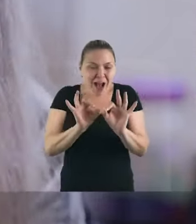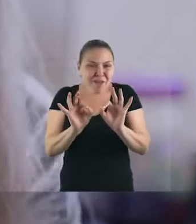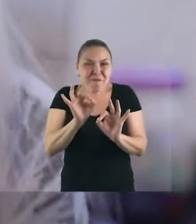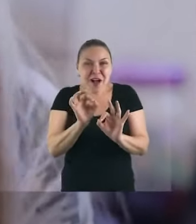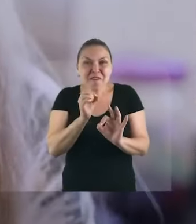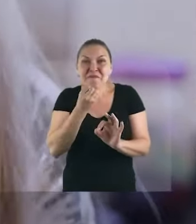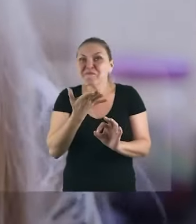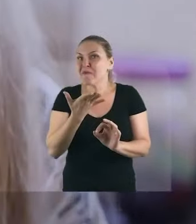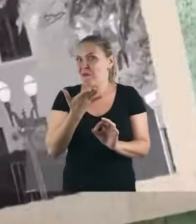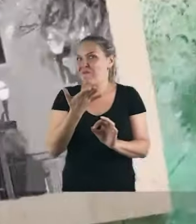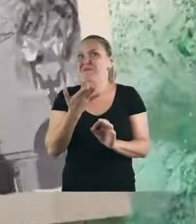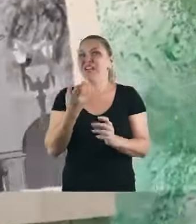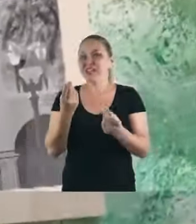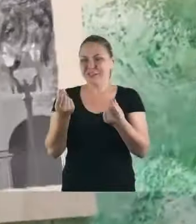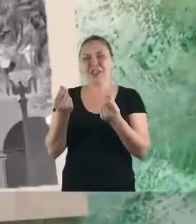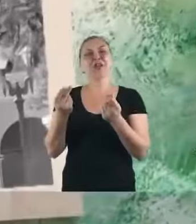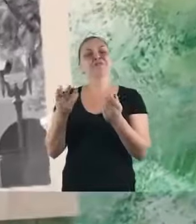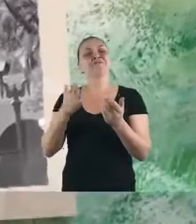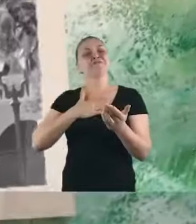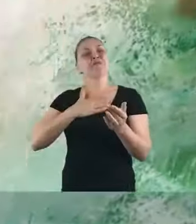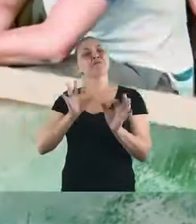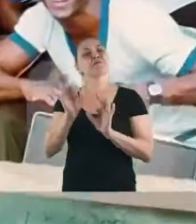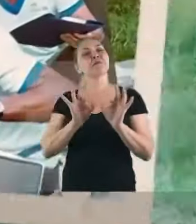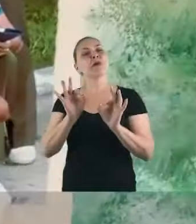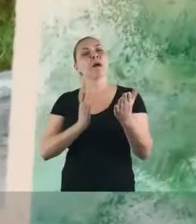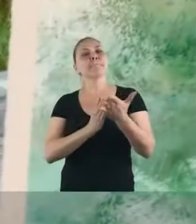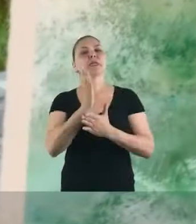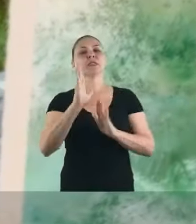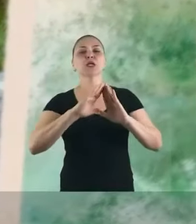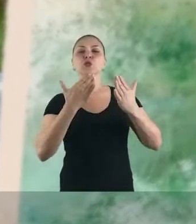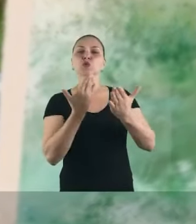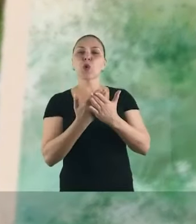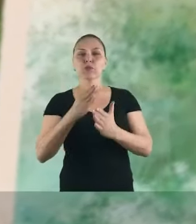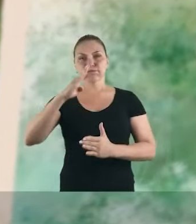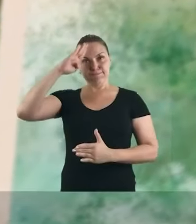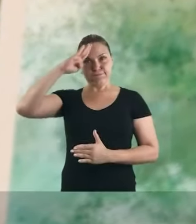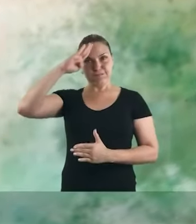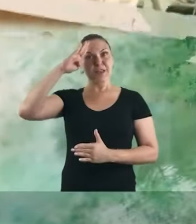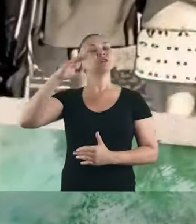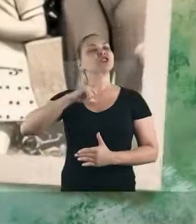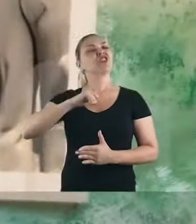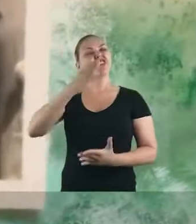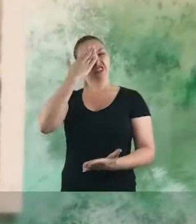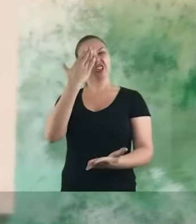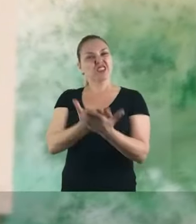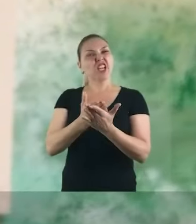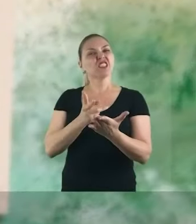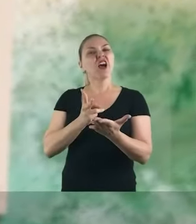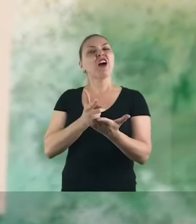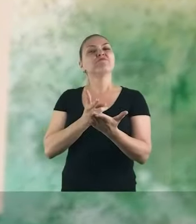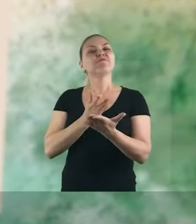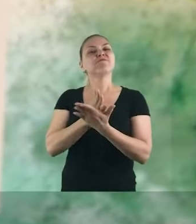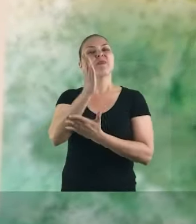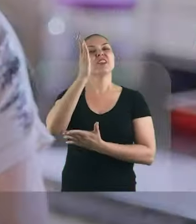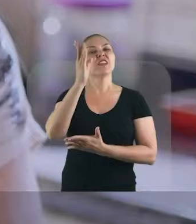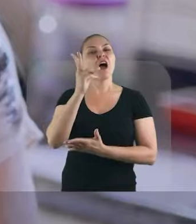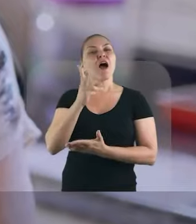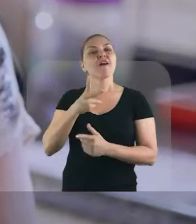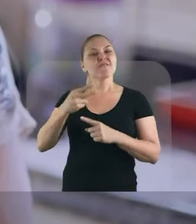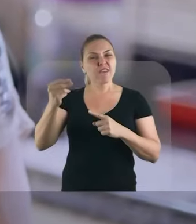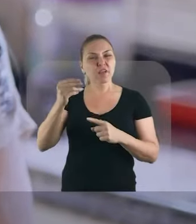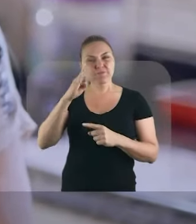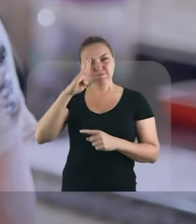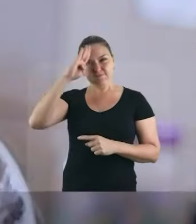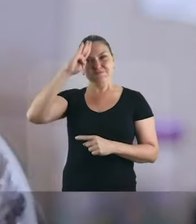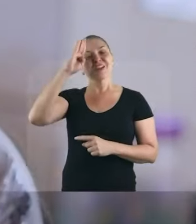passadinho Arrumava Bem arrumadinho Esse dinheiro É para mim Para a preparatória De cadetes Porque ele tinha certeza Que ia passar Ele focou E